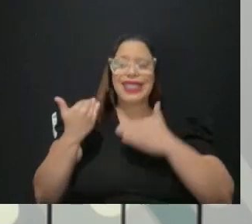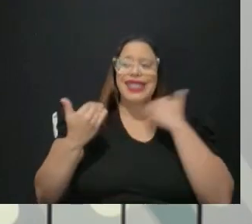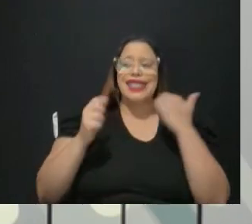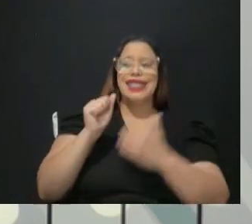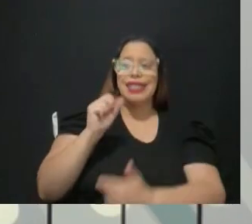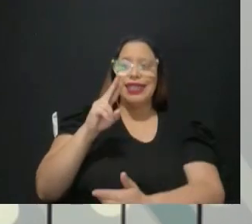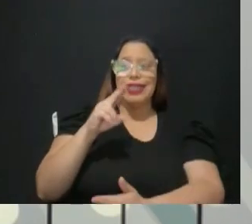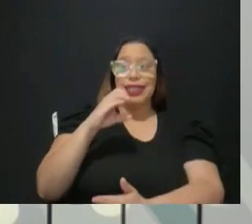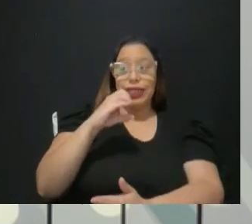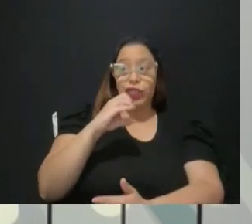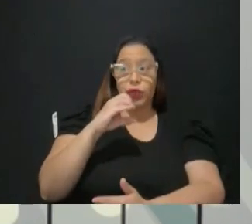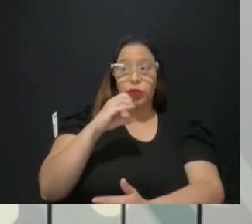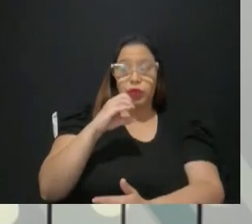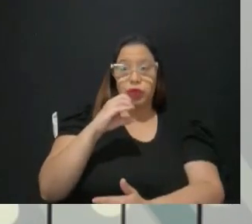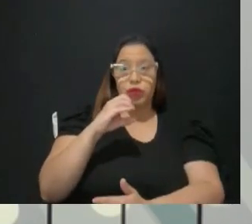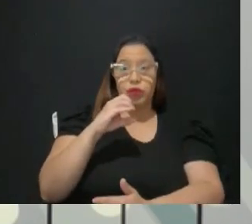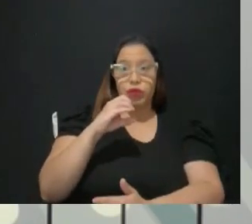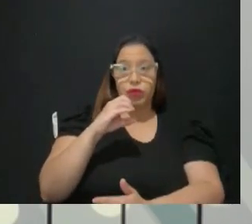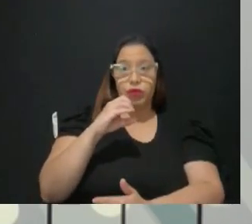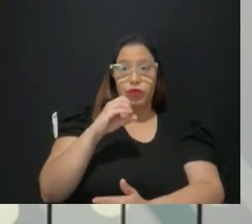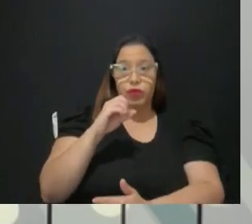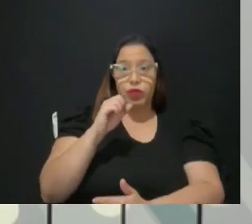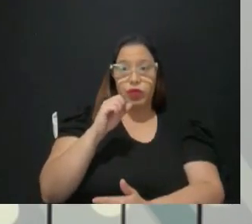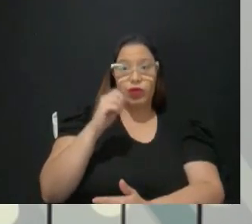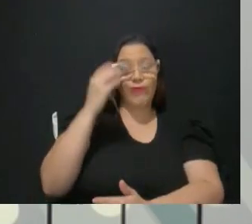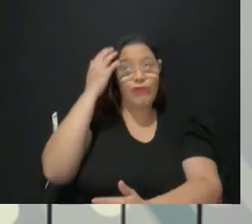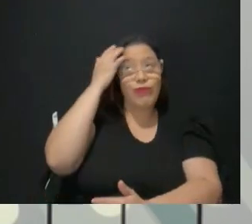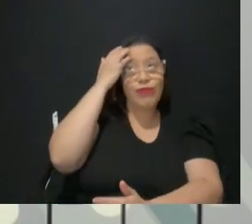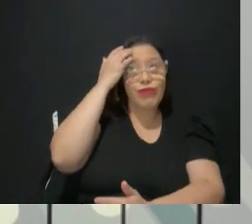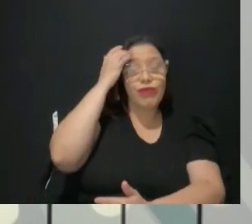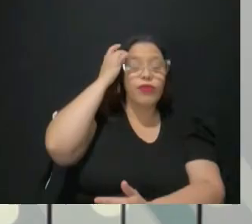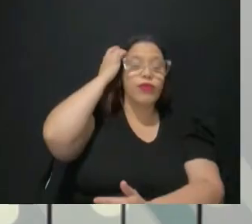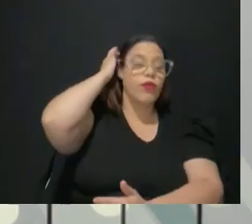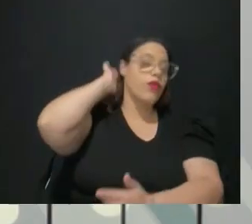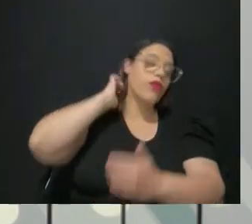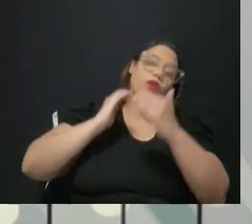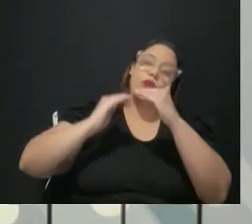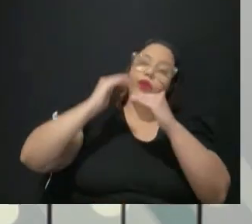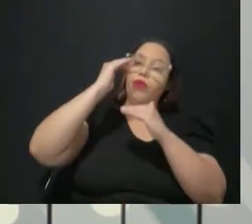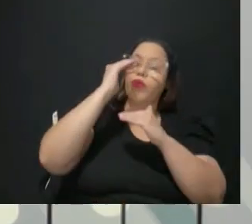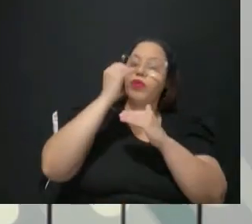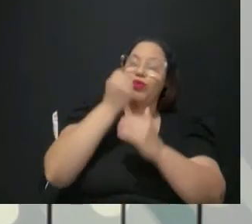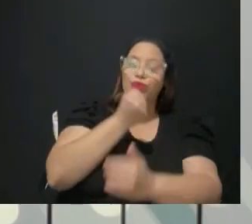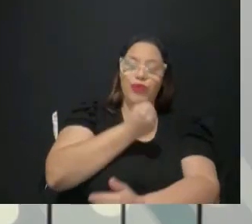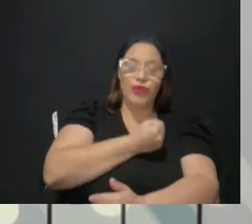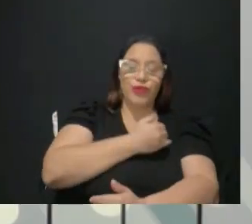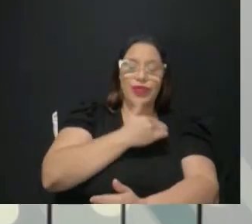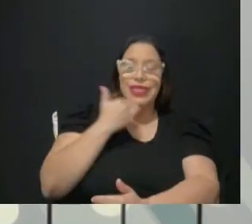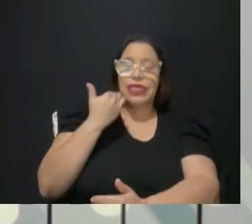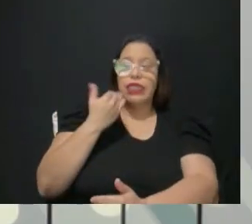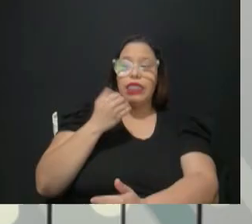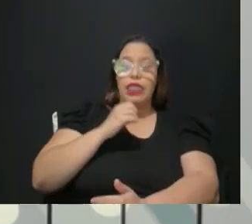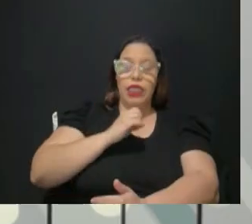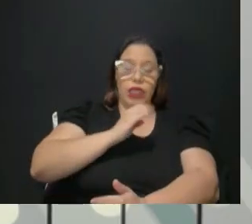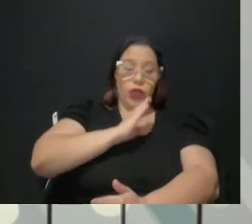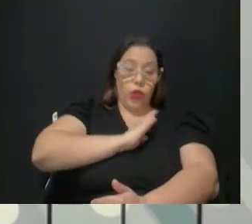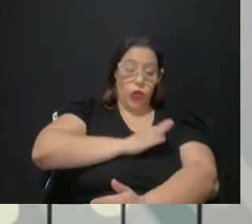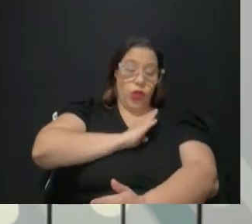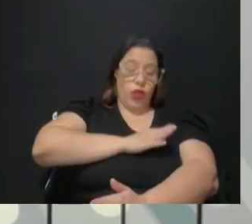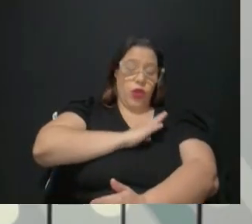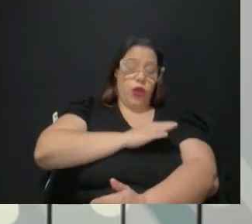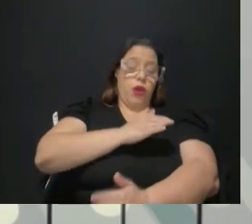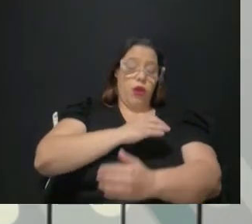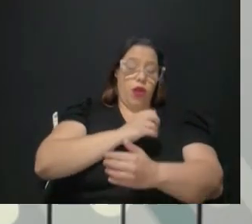mortes por AVC, que é o acidente vascular cerebral, ultrapassou o número de mortes por infarto agudo